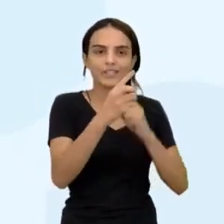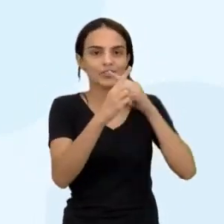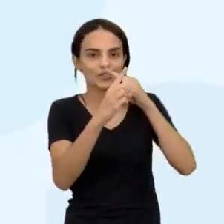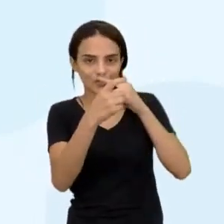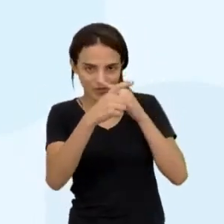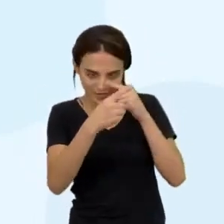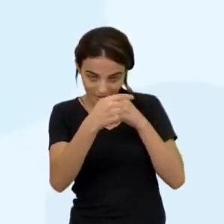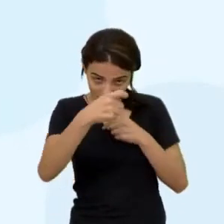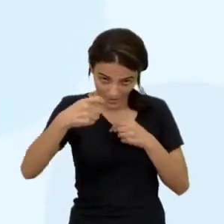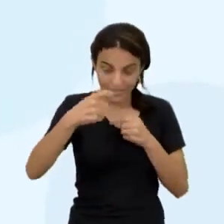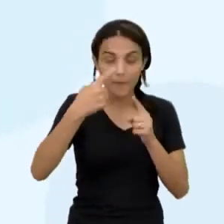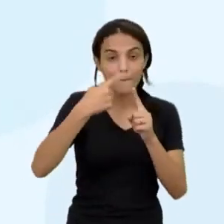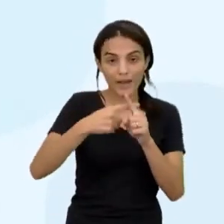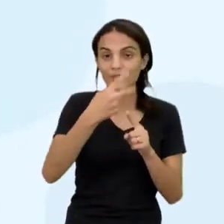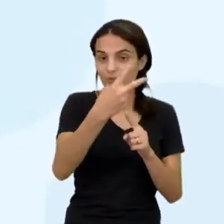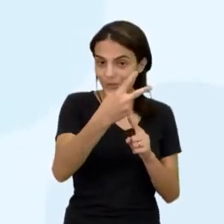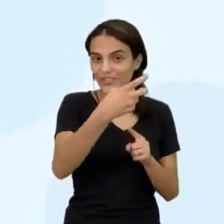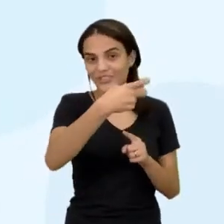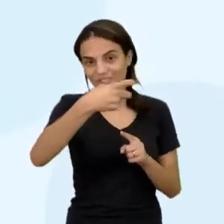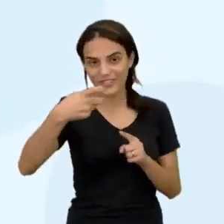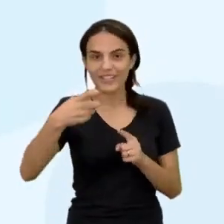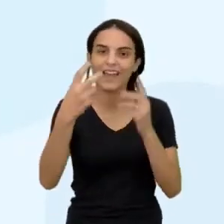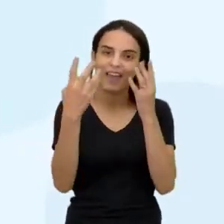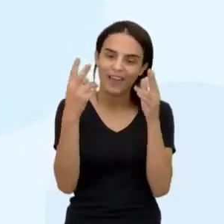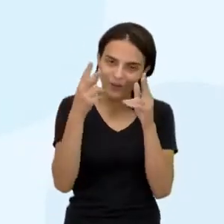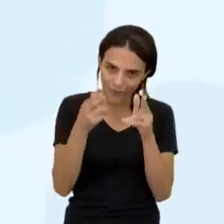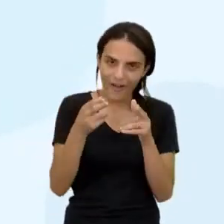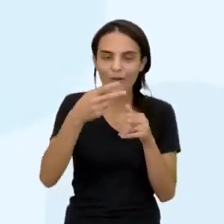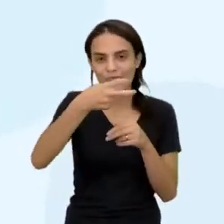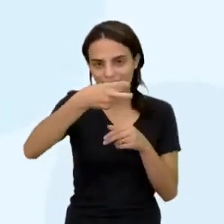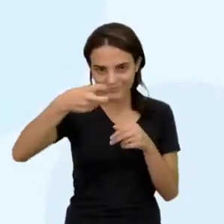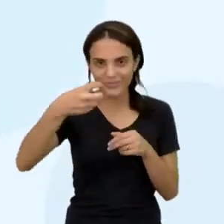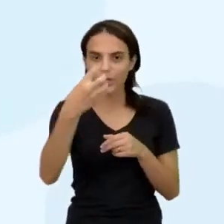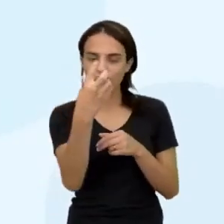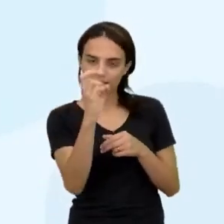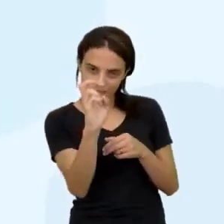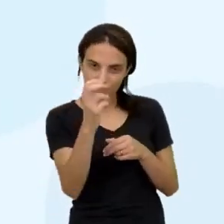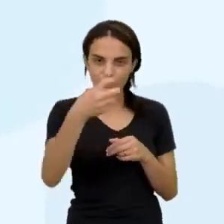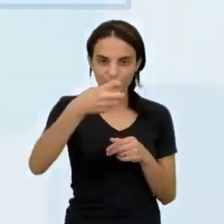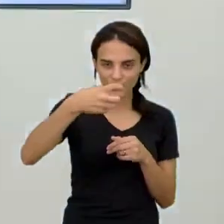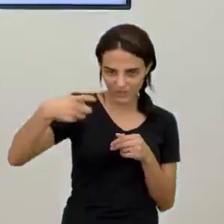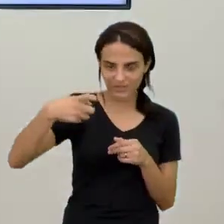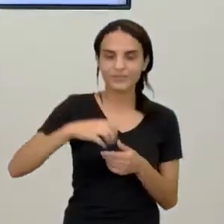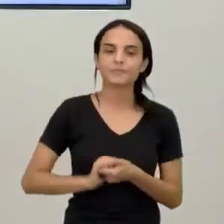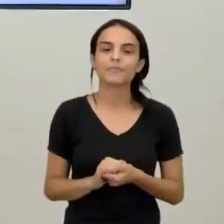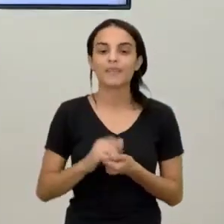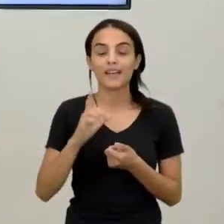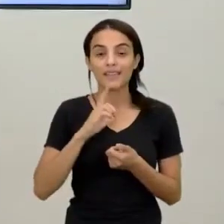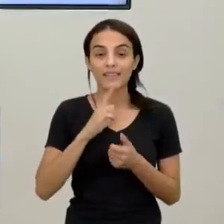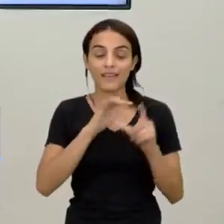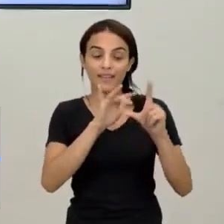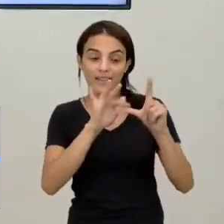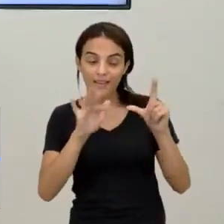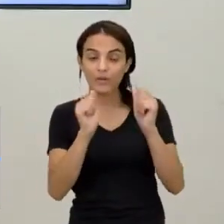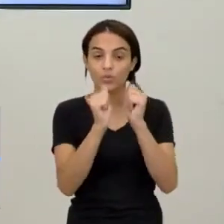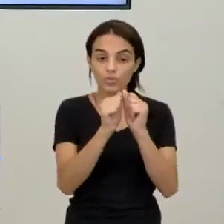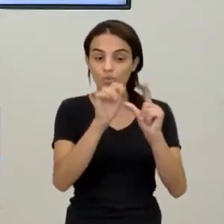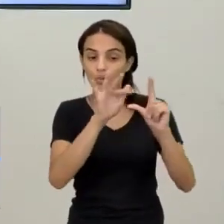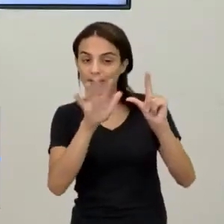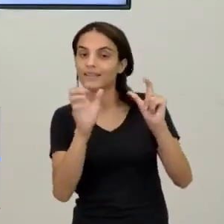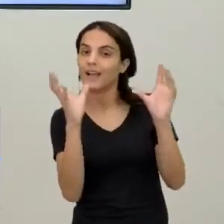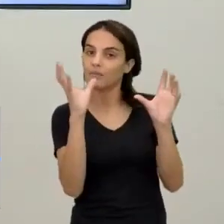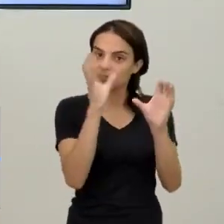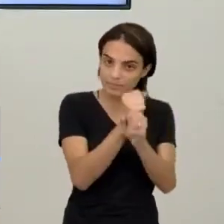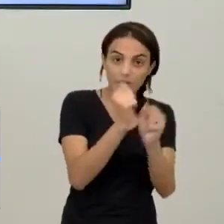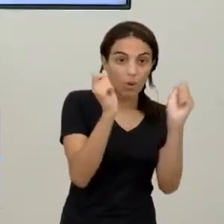tem 3x, ganha 2x, você fica com 5x. Então, quando você tem letra com letra, você pode fazer conta. Então, aqui